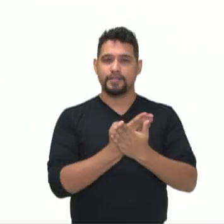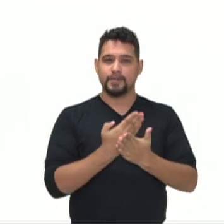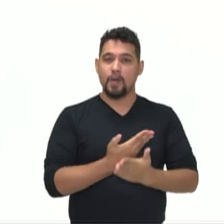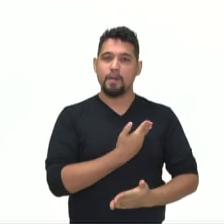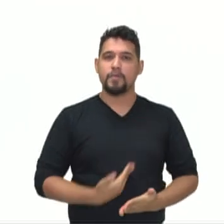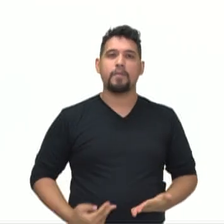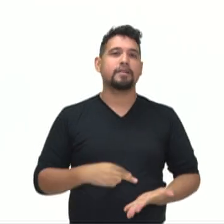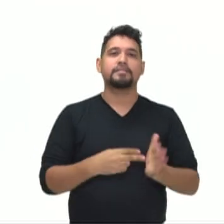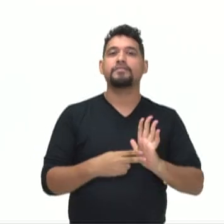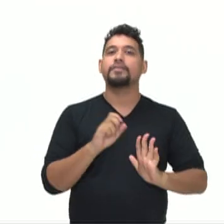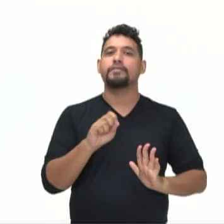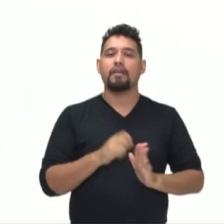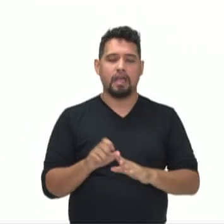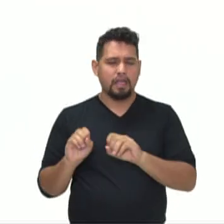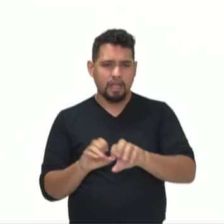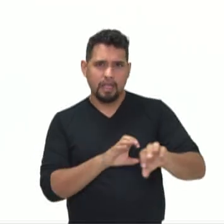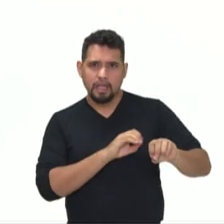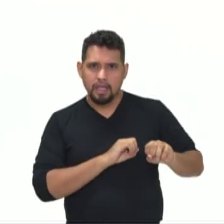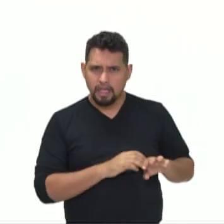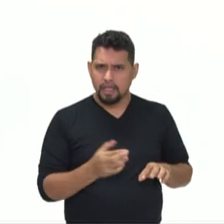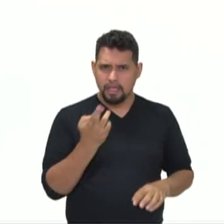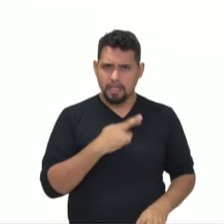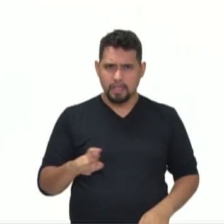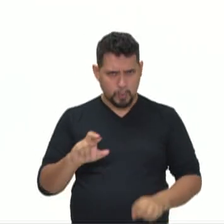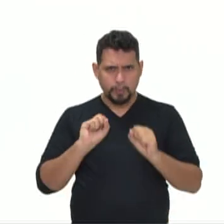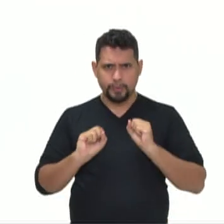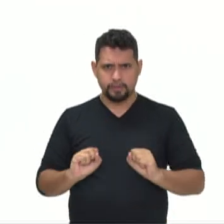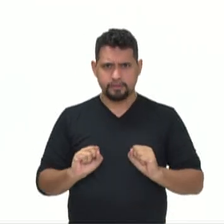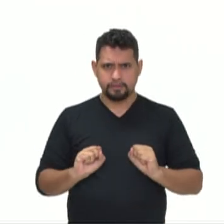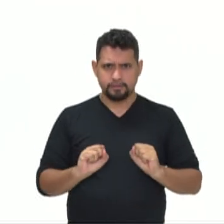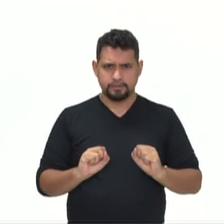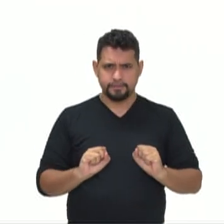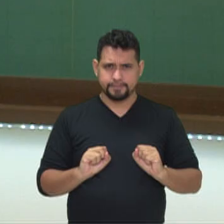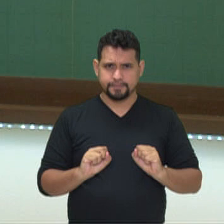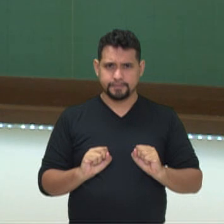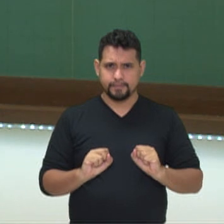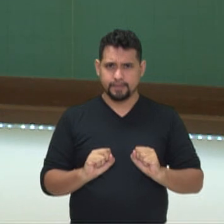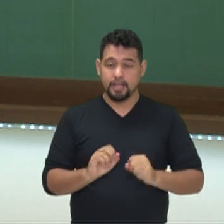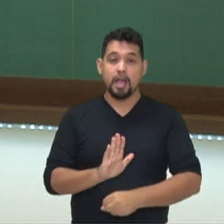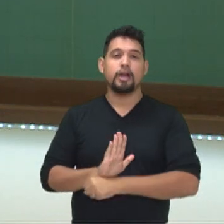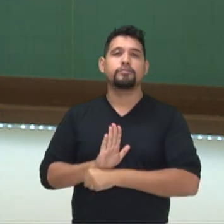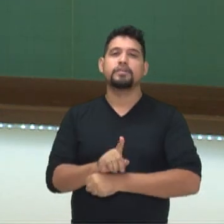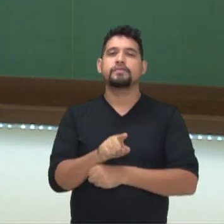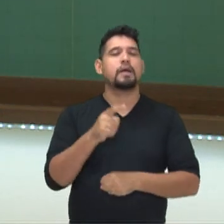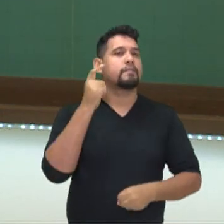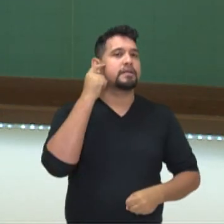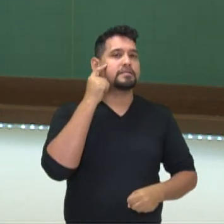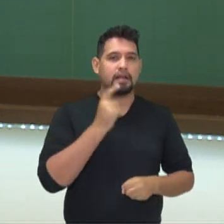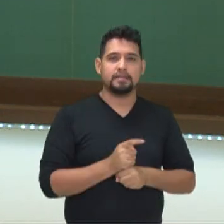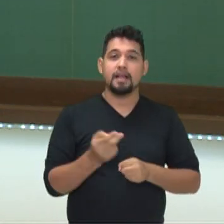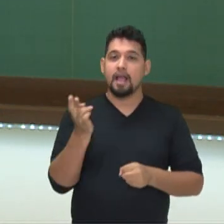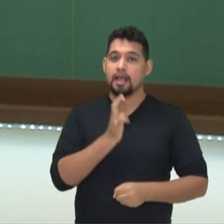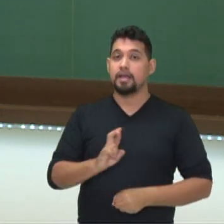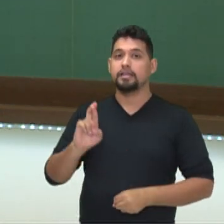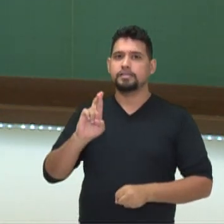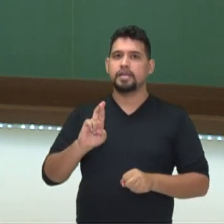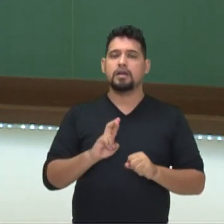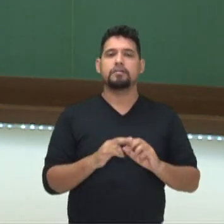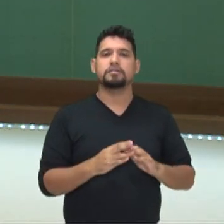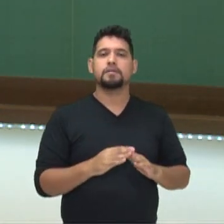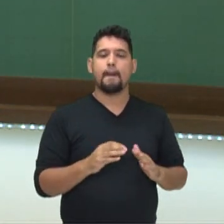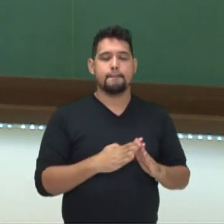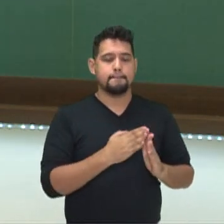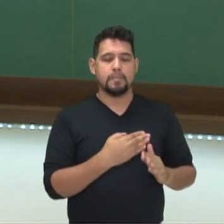o espaço da doutrinação religiosa? É uma pergunta. Ajudando vocês aqui a pensar se a religião é da esfera pública ou